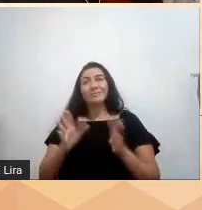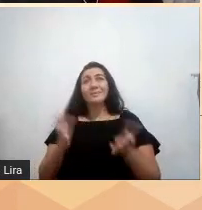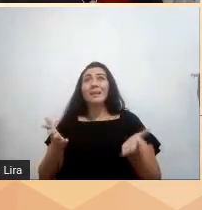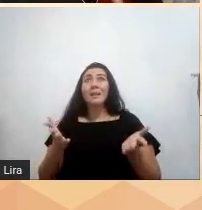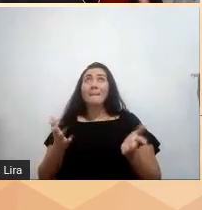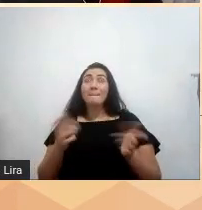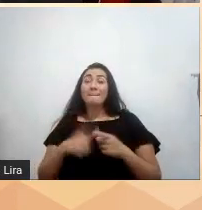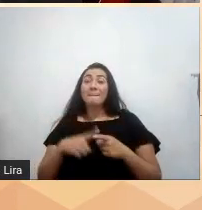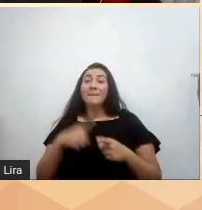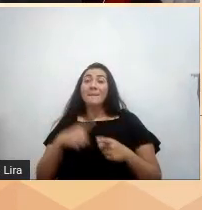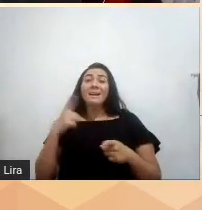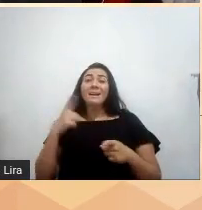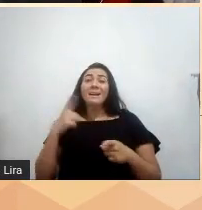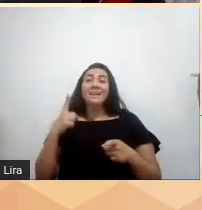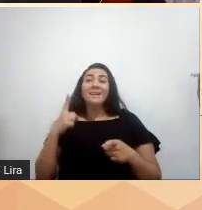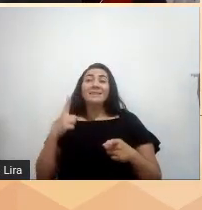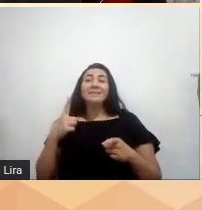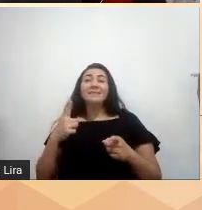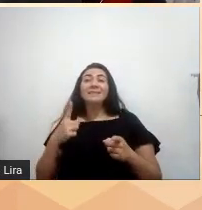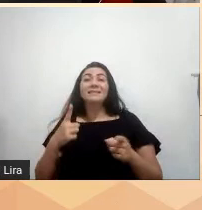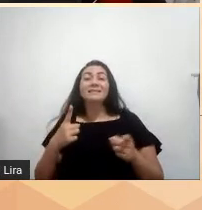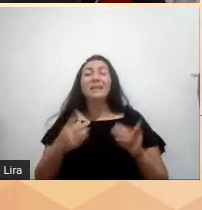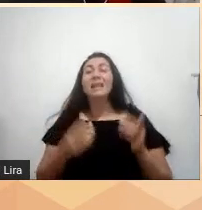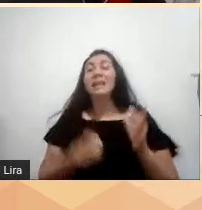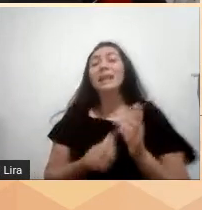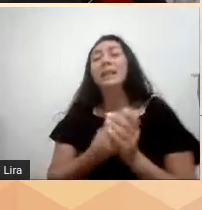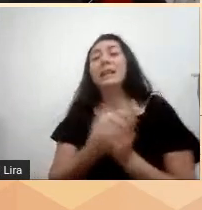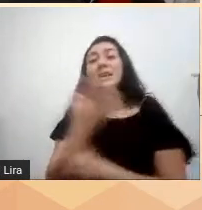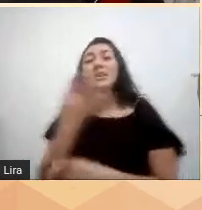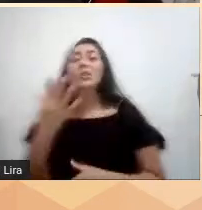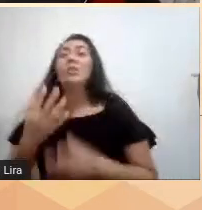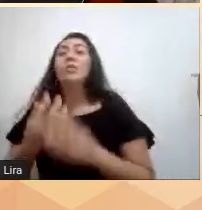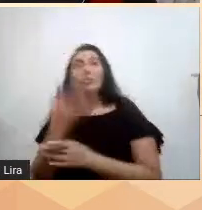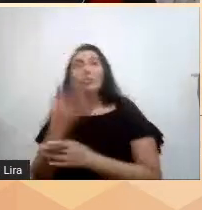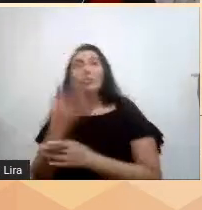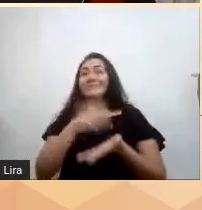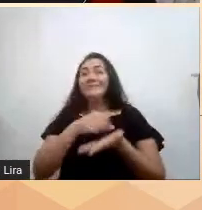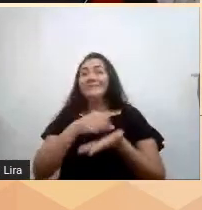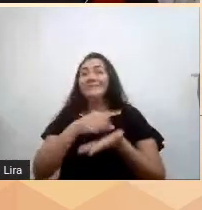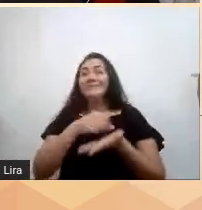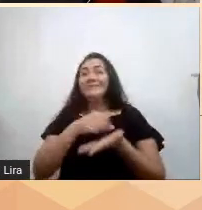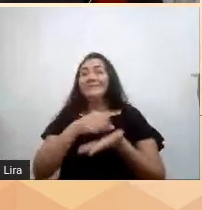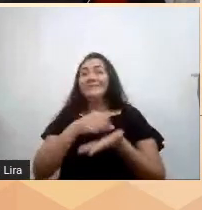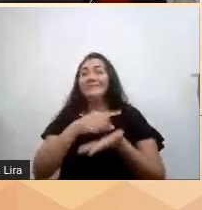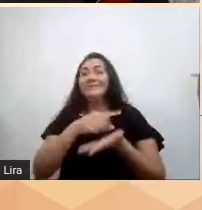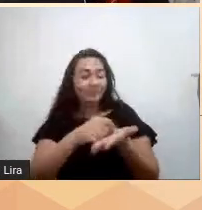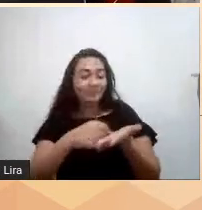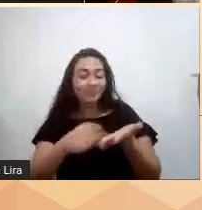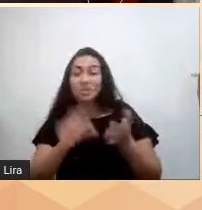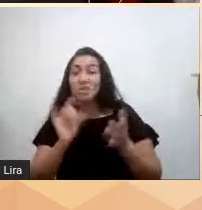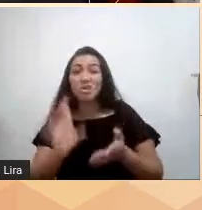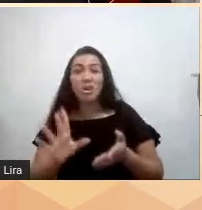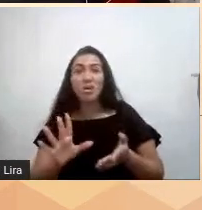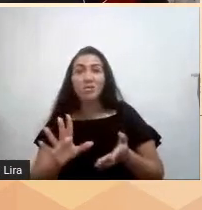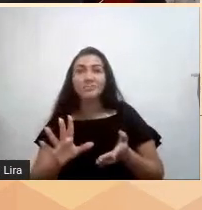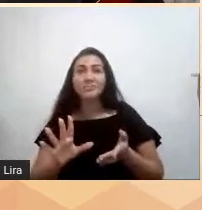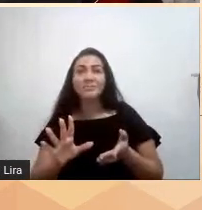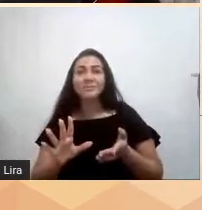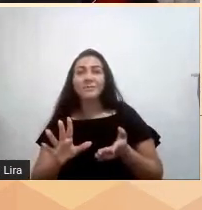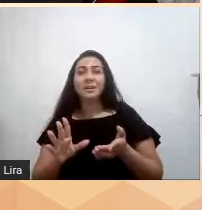não criou uma forma para ser executado, por diversos motivos, né? Eu fui dar uma